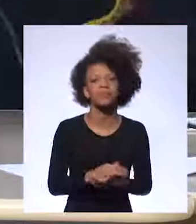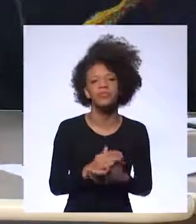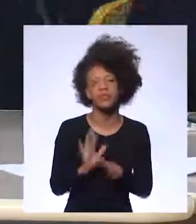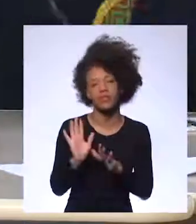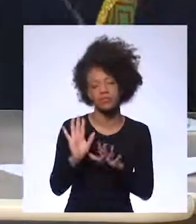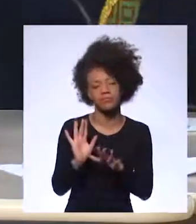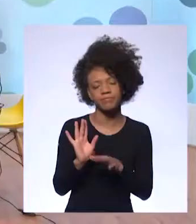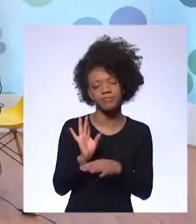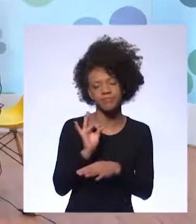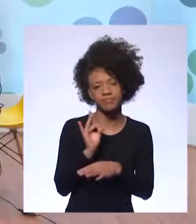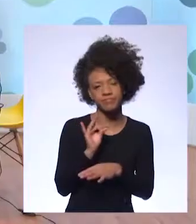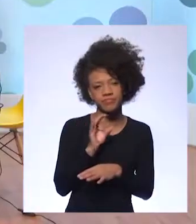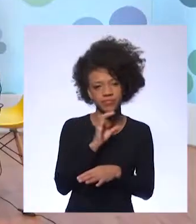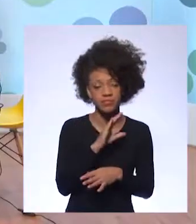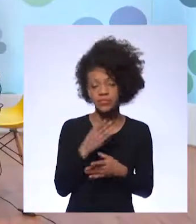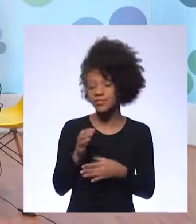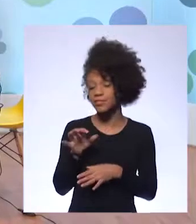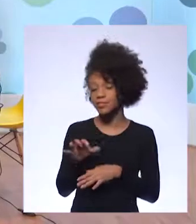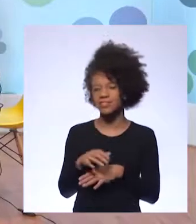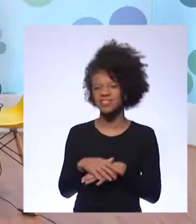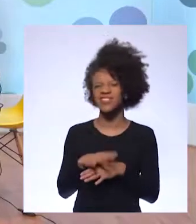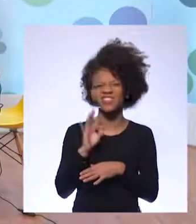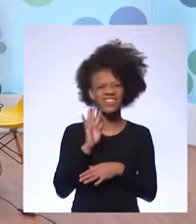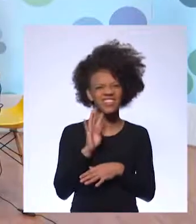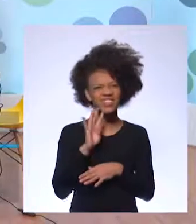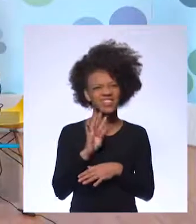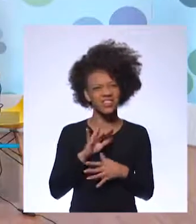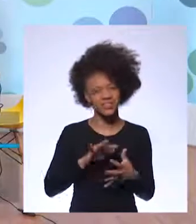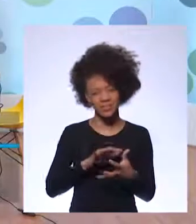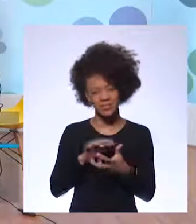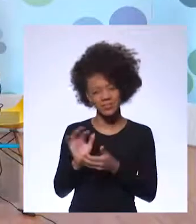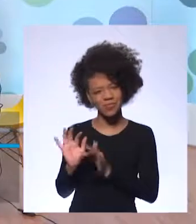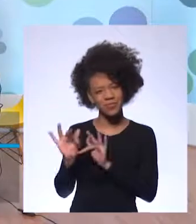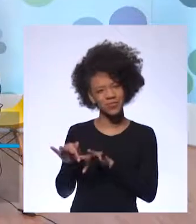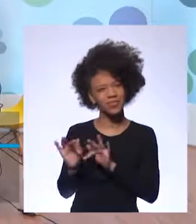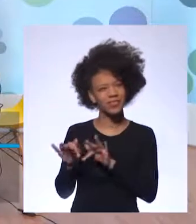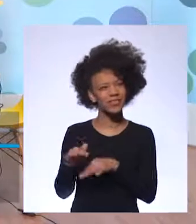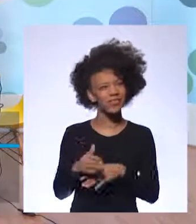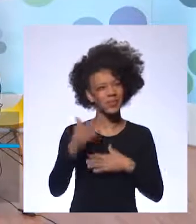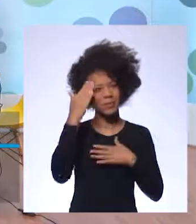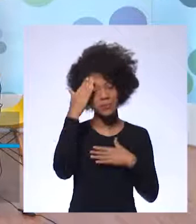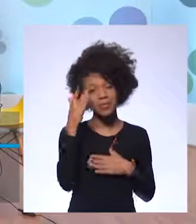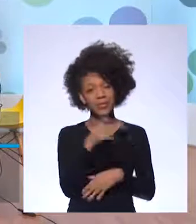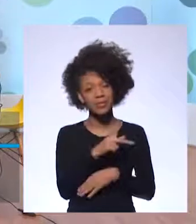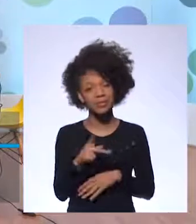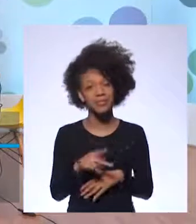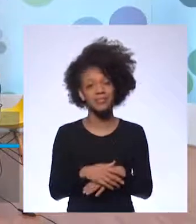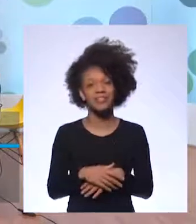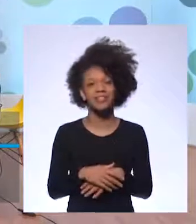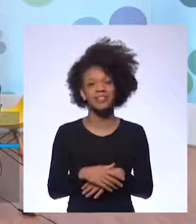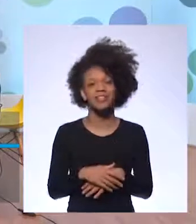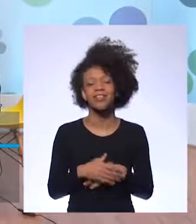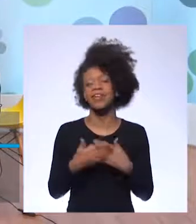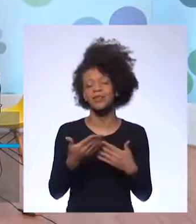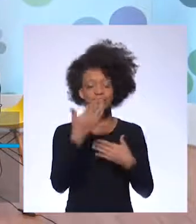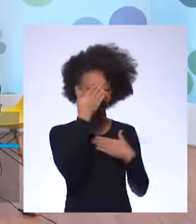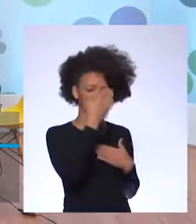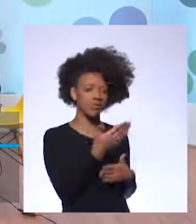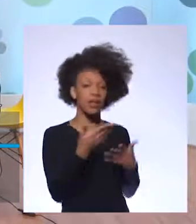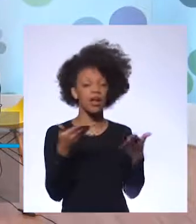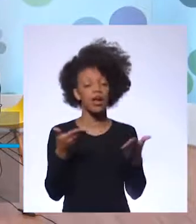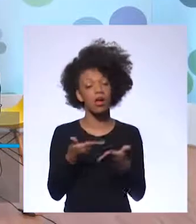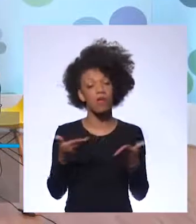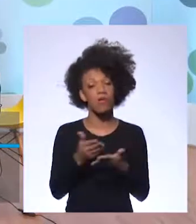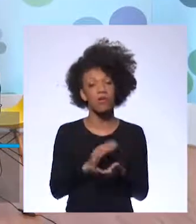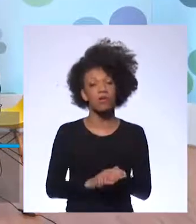levantar o menino e é isso aí professora ficou muito legal Nossa como ele mundo feudal muito obrigada pro eu fiquei agora eu vou